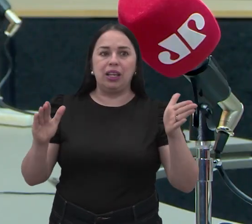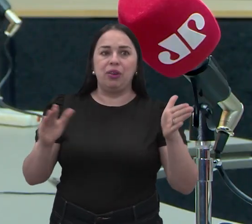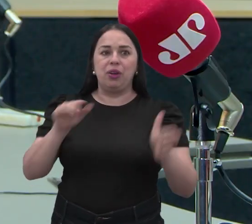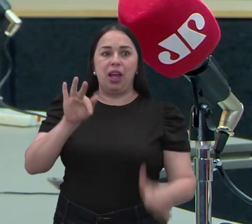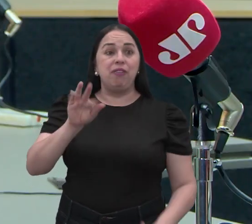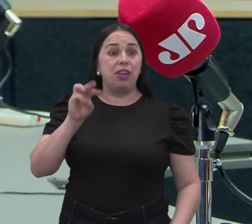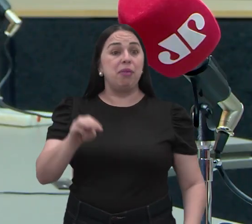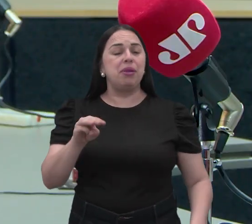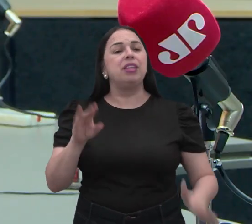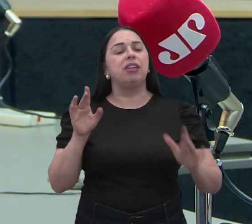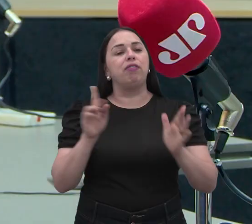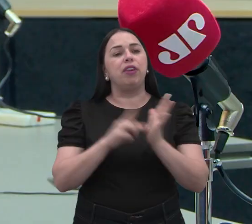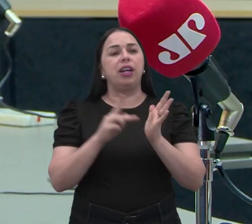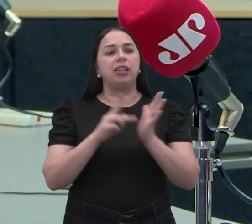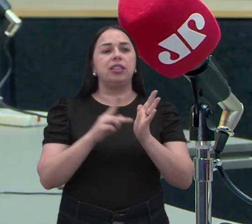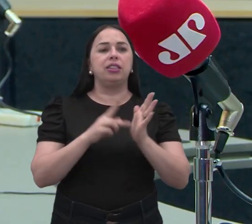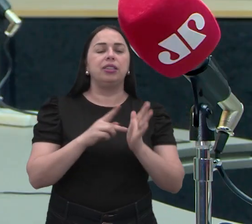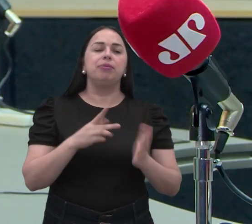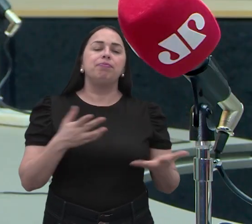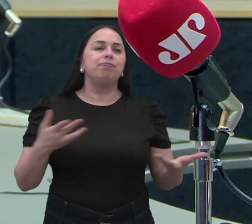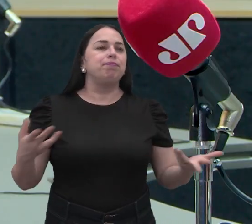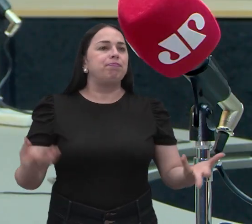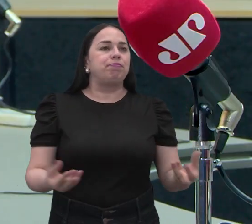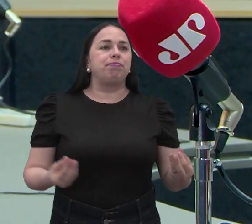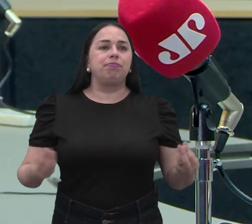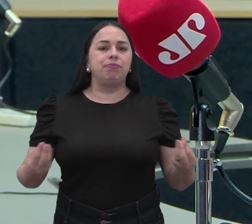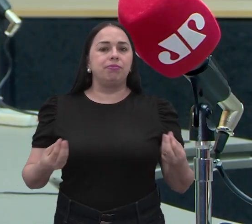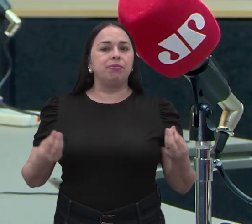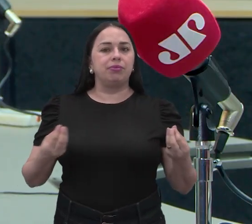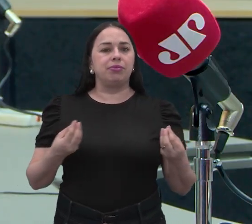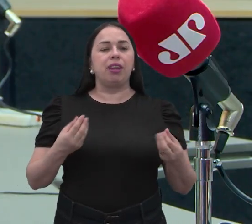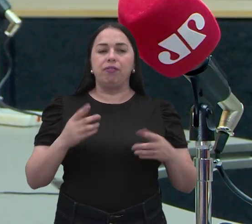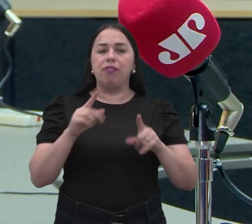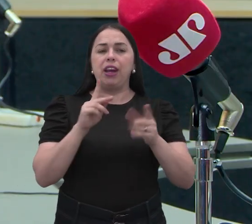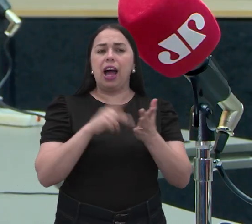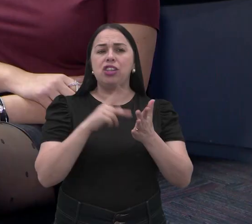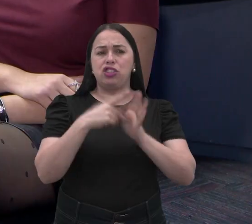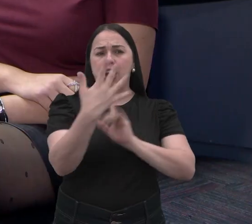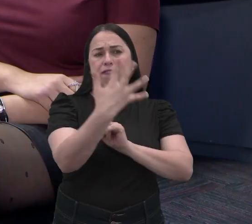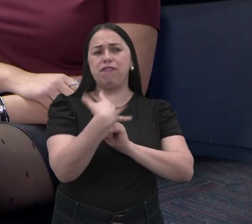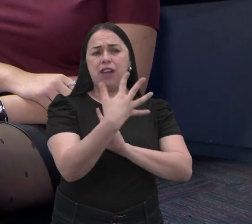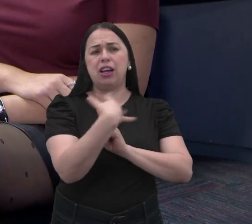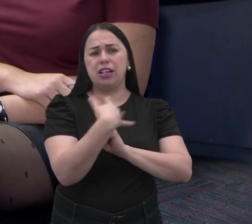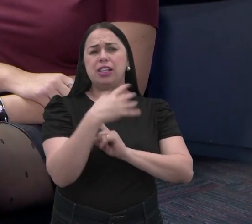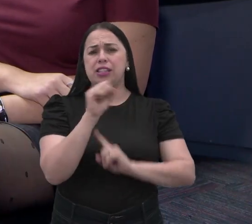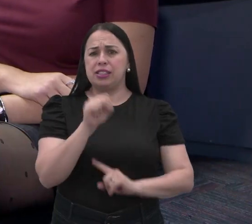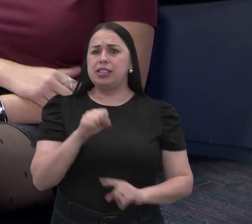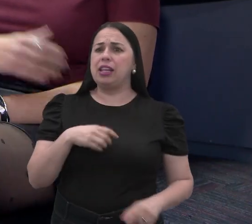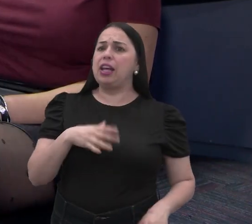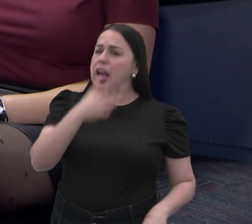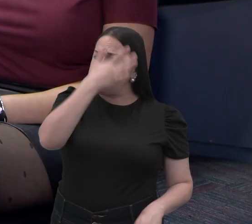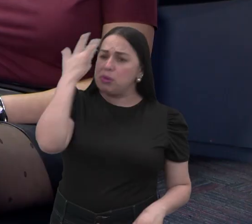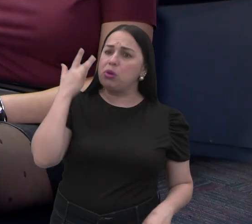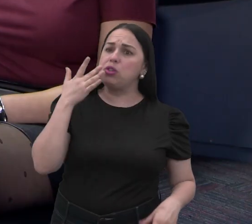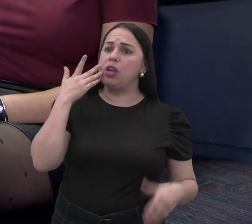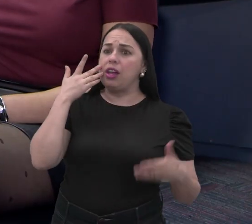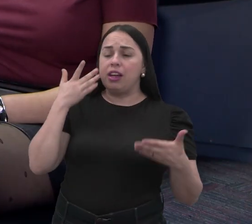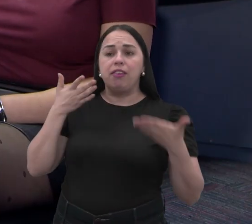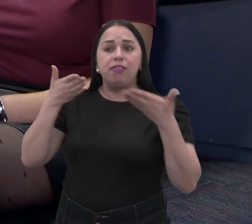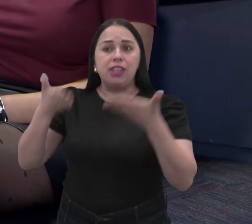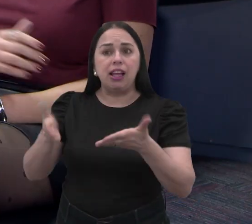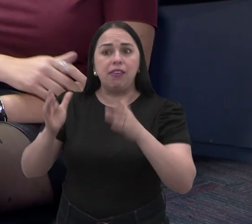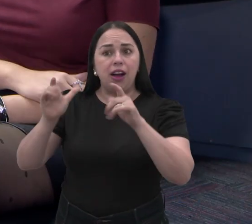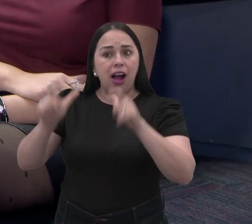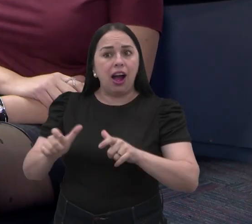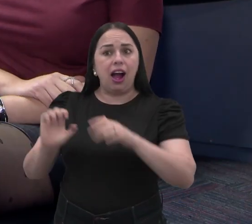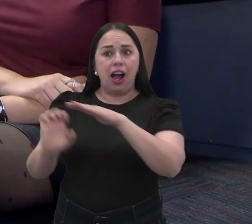falar. Tinha realmente uma, digamos assim, a gente tinha fãs. Sim. Tanto ouvinte ia na rádio, sim, ligava,